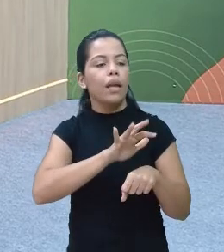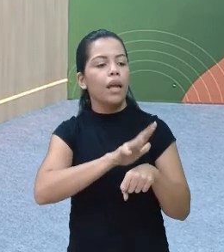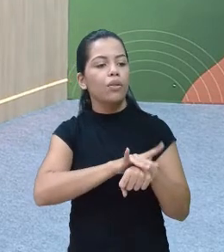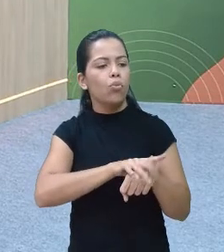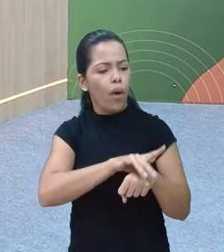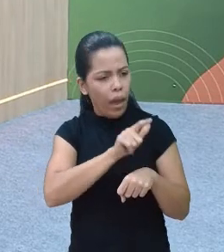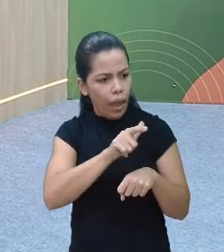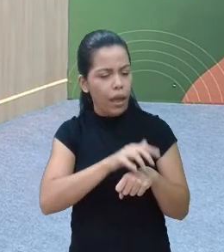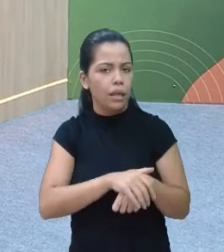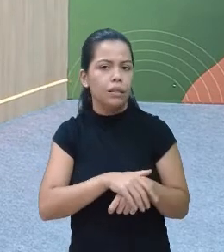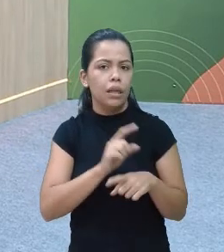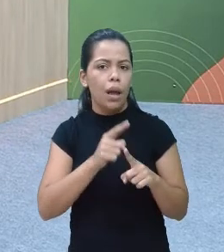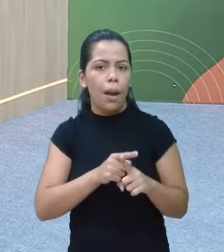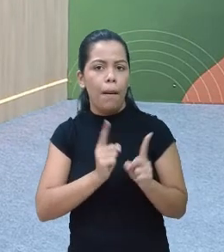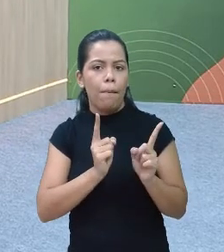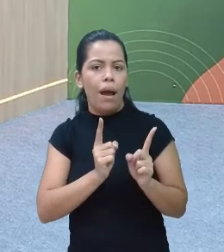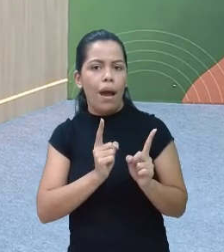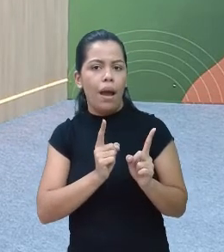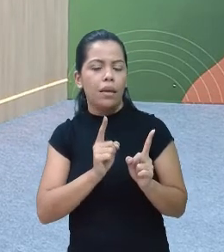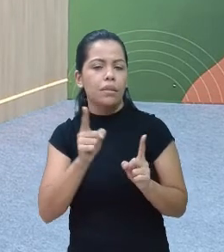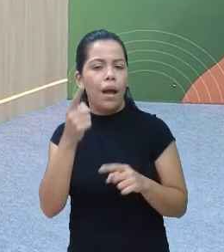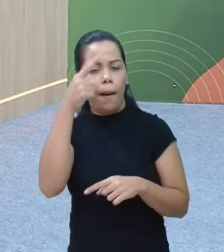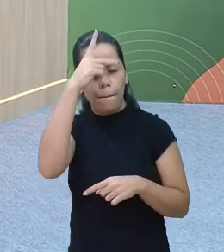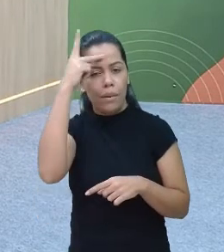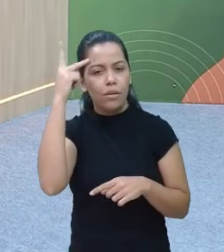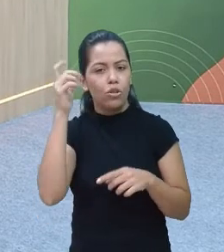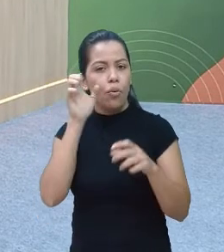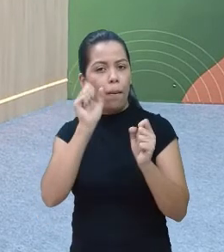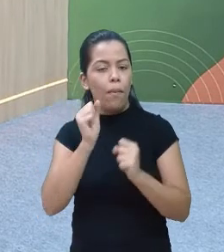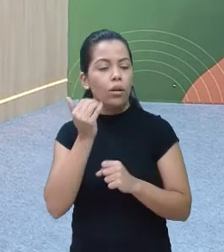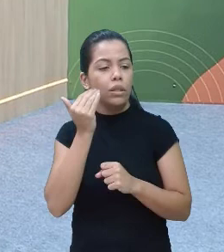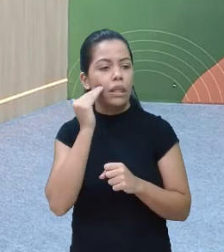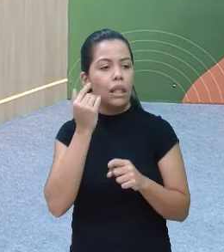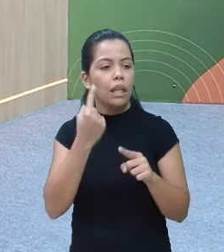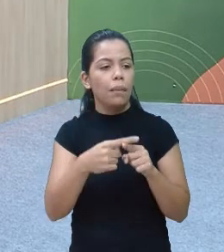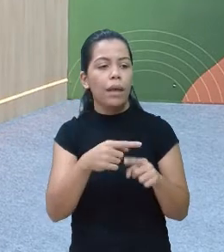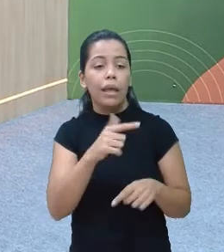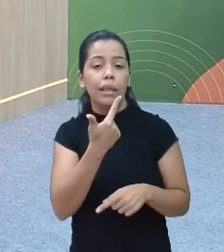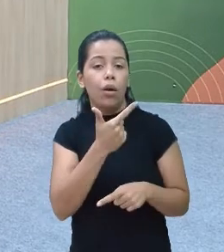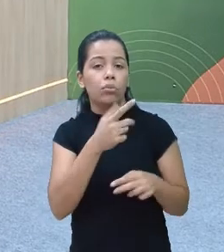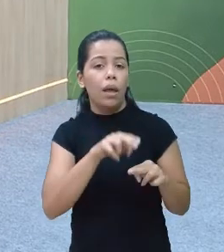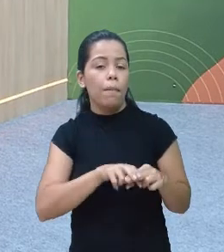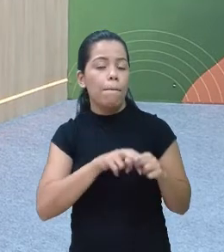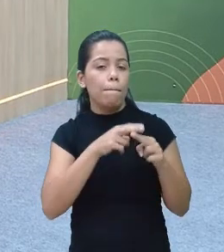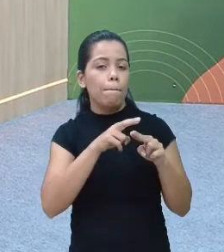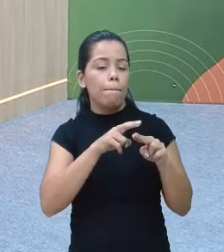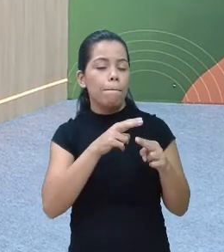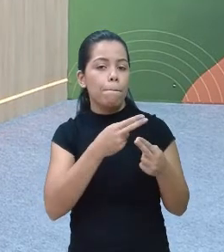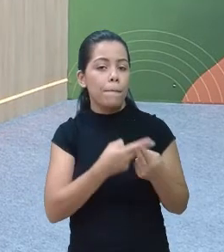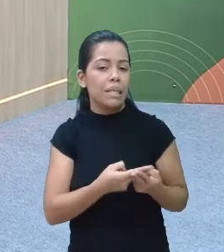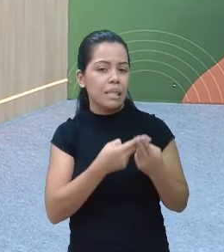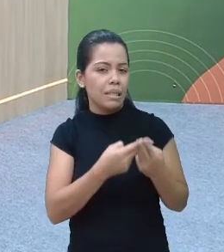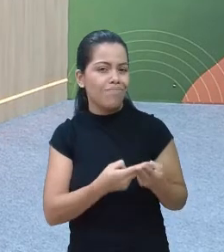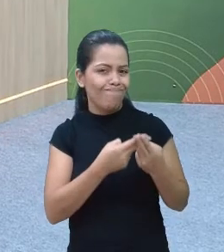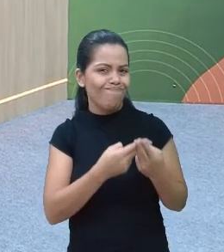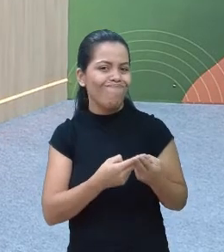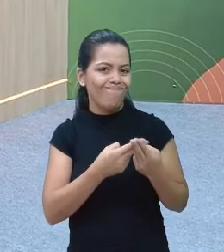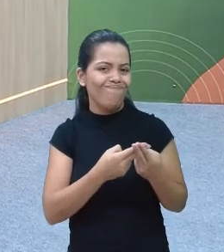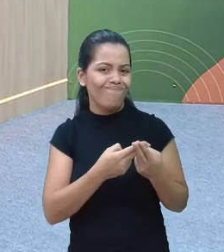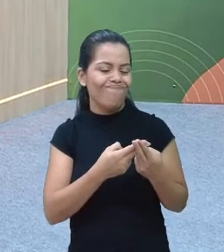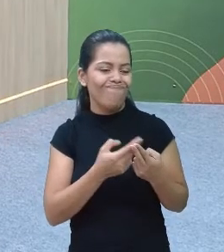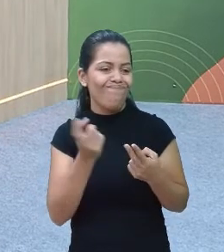minha. Ele está falando que ele está impaciente. Então, nós temos aí uma inadequação de